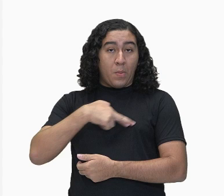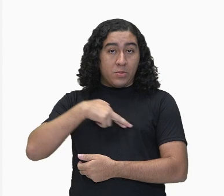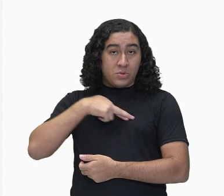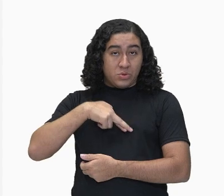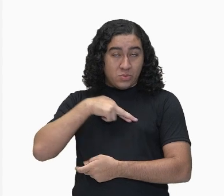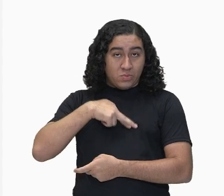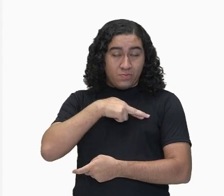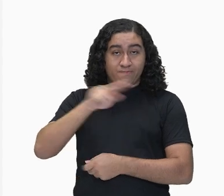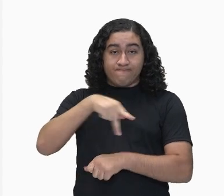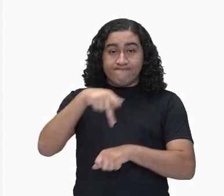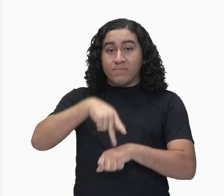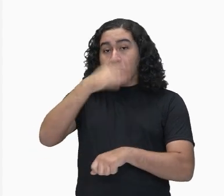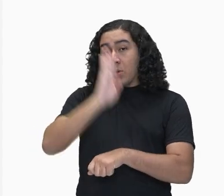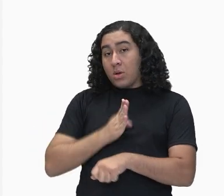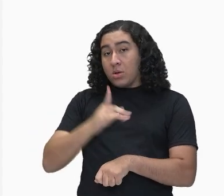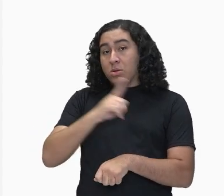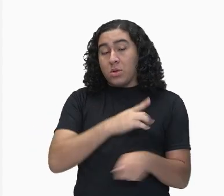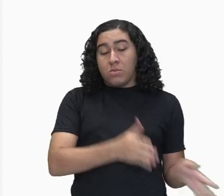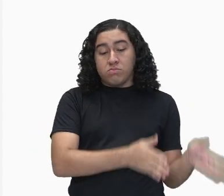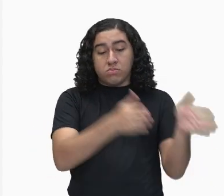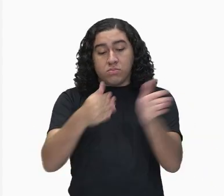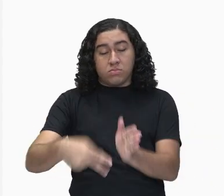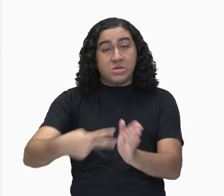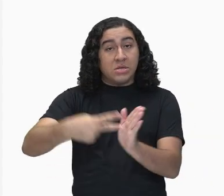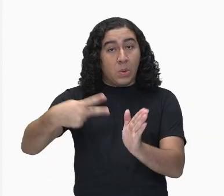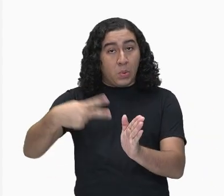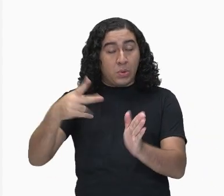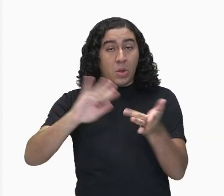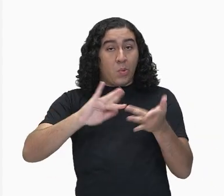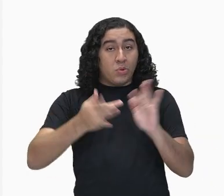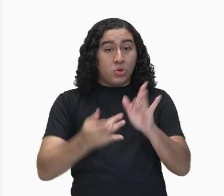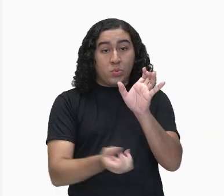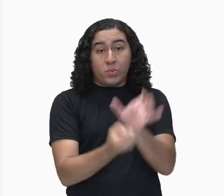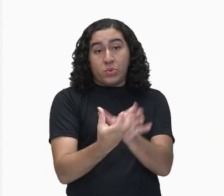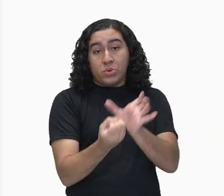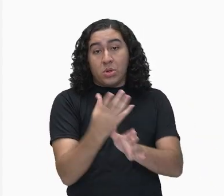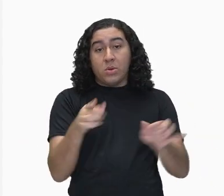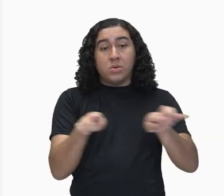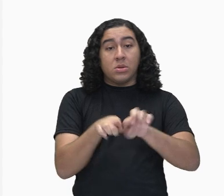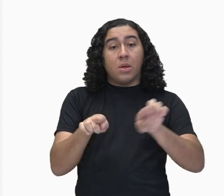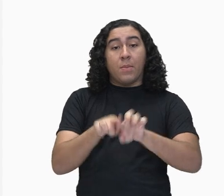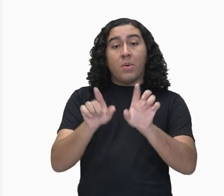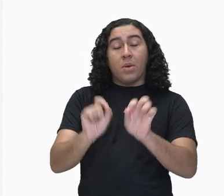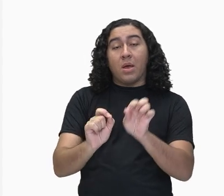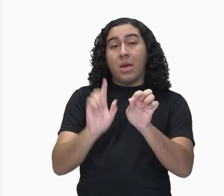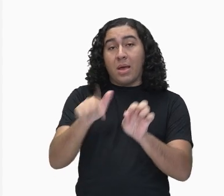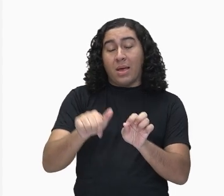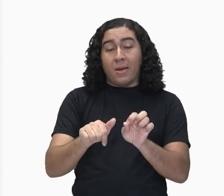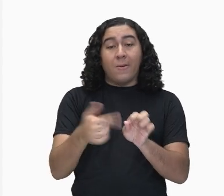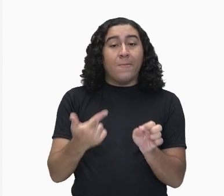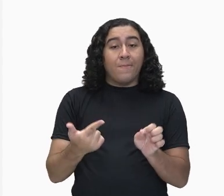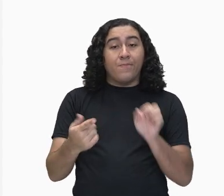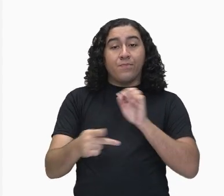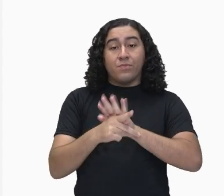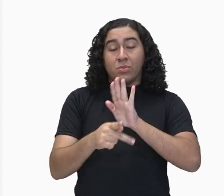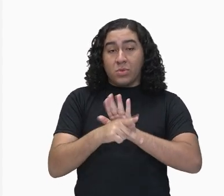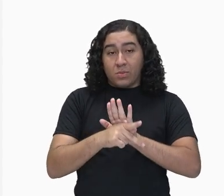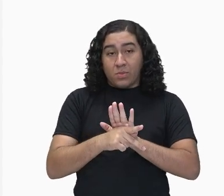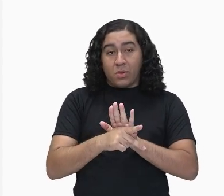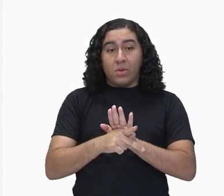Brasil, segunda geração, contexto de produção, romantismo no Brasil, segunda